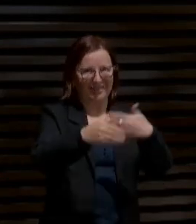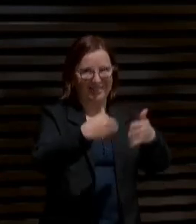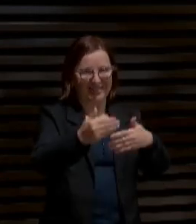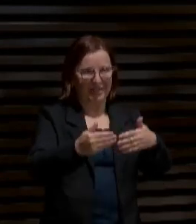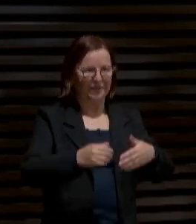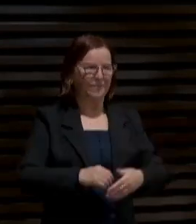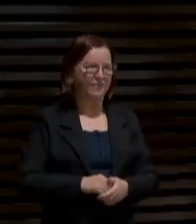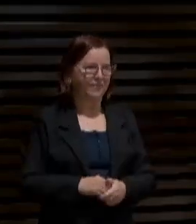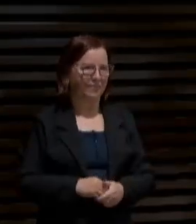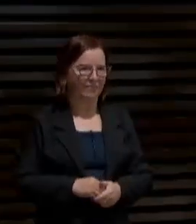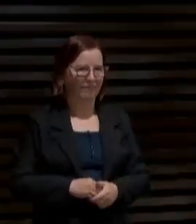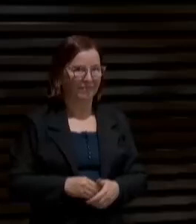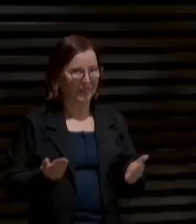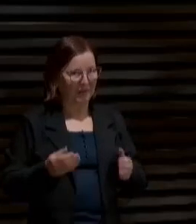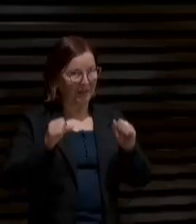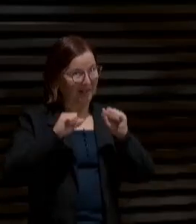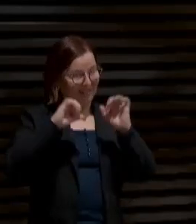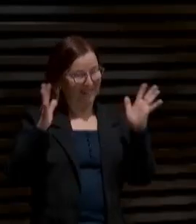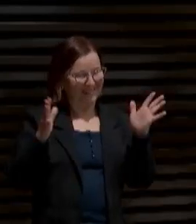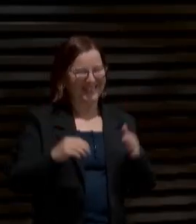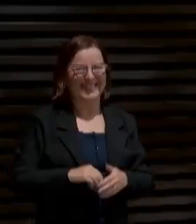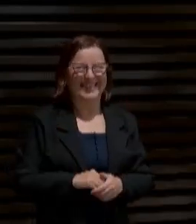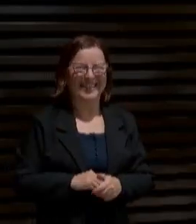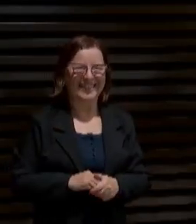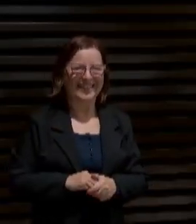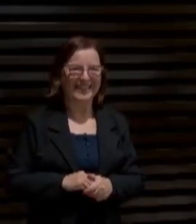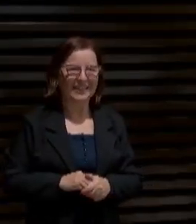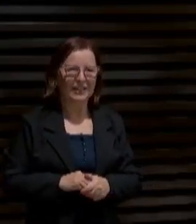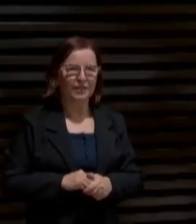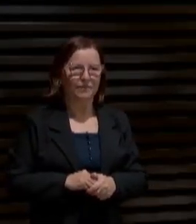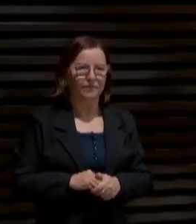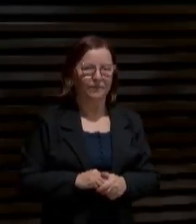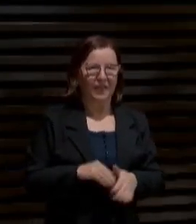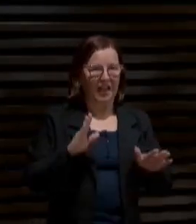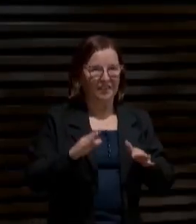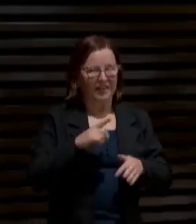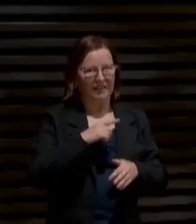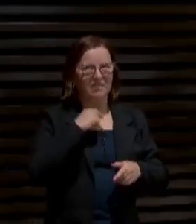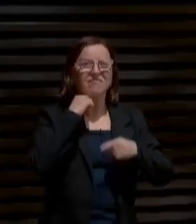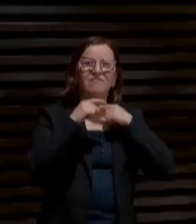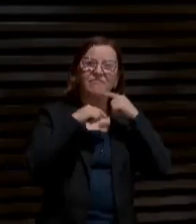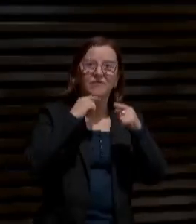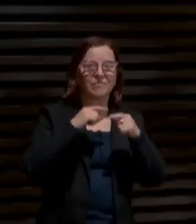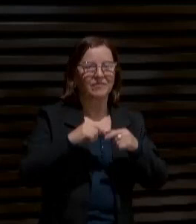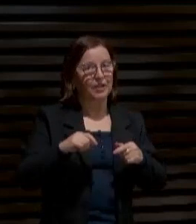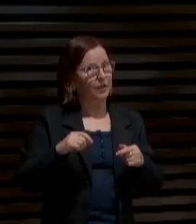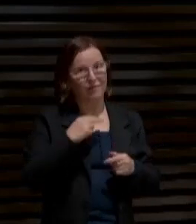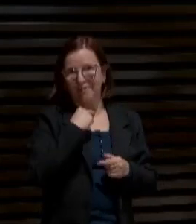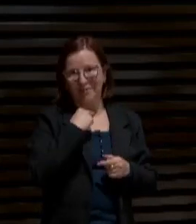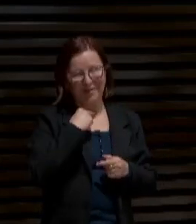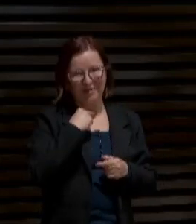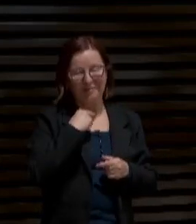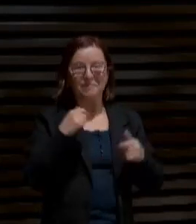acho que eu claro né dá para gente ir caminhando aqui porque às vezes fica alguma dúvida a gente não pode ficar com dor nós temos que